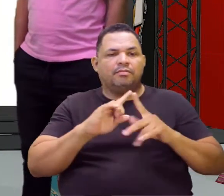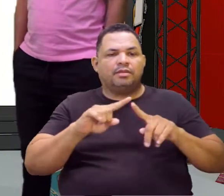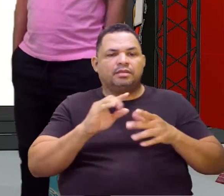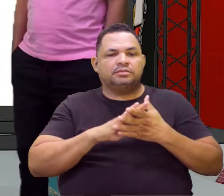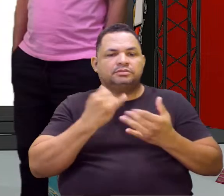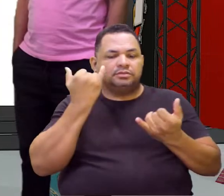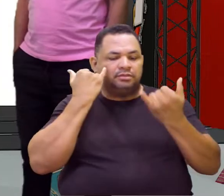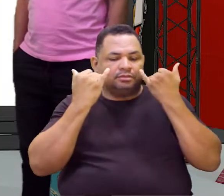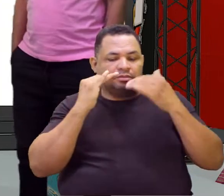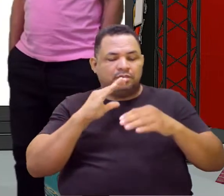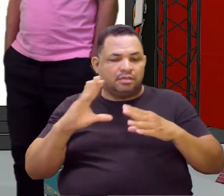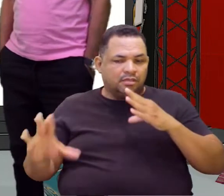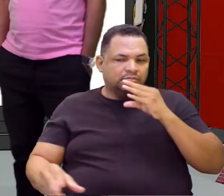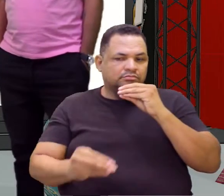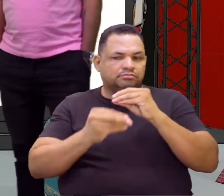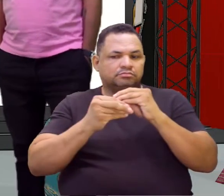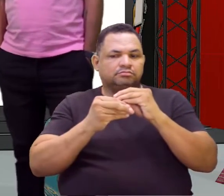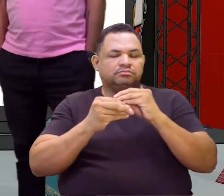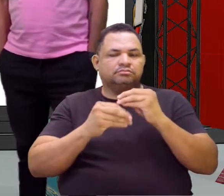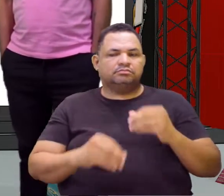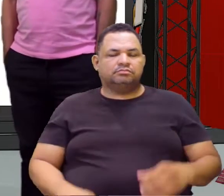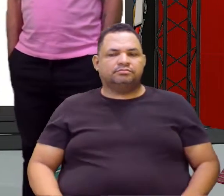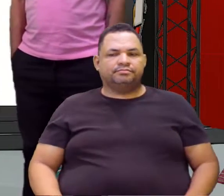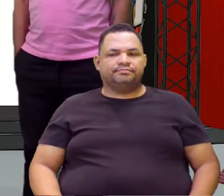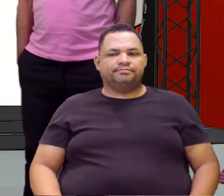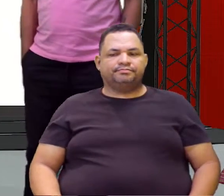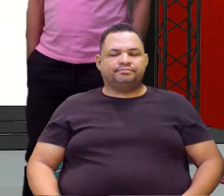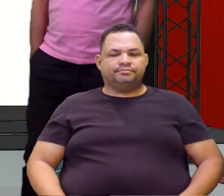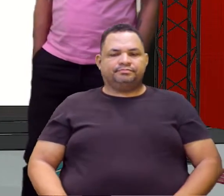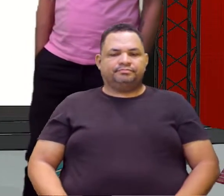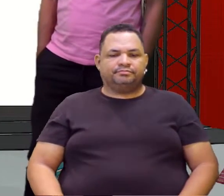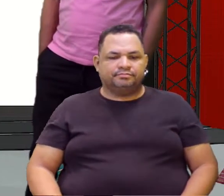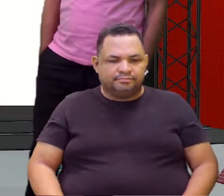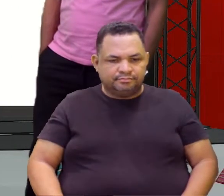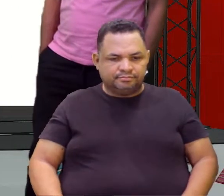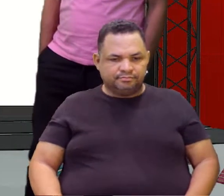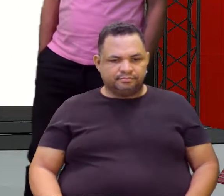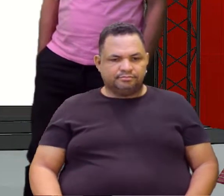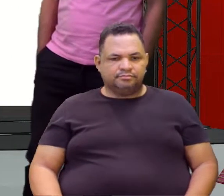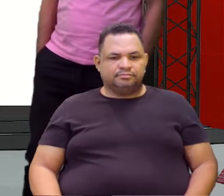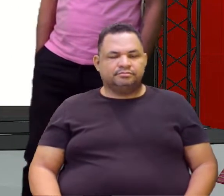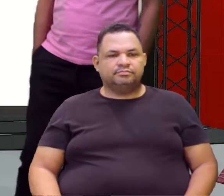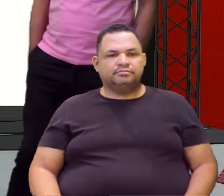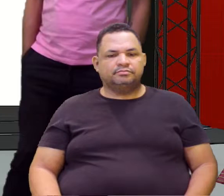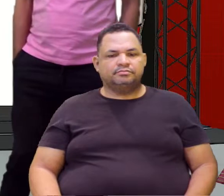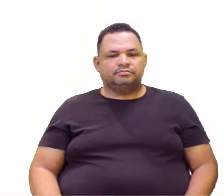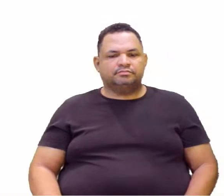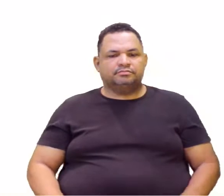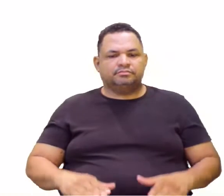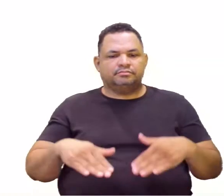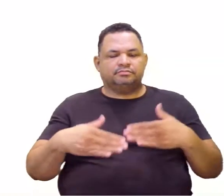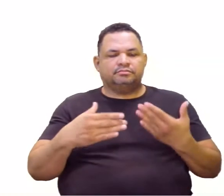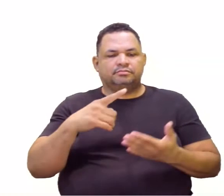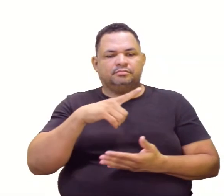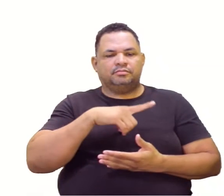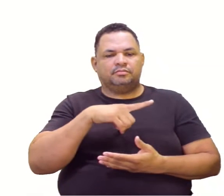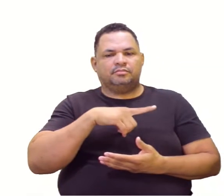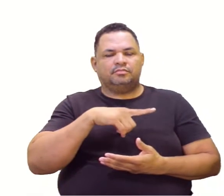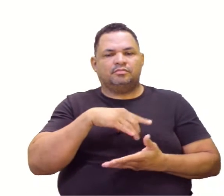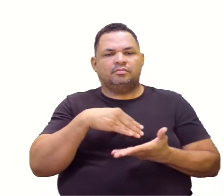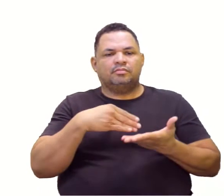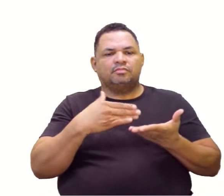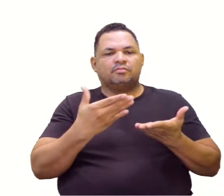informação adicional, tá? Então, vamos fazer junto lá na tela. Então, quando a gente tem a quantidade mínima de cerâmica que ele está pedindo, vamos na